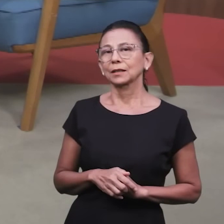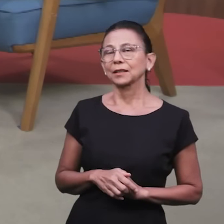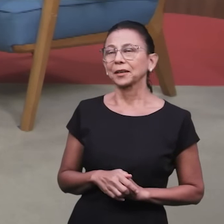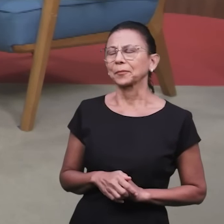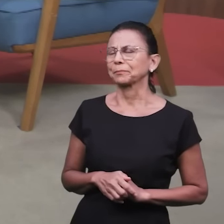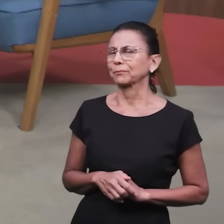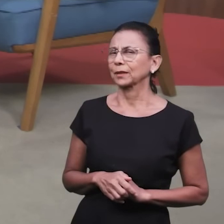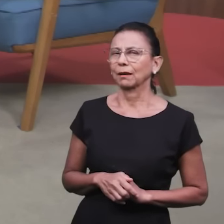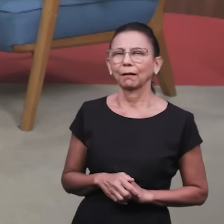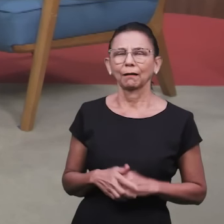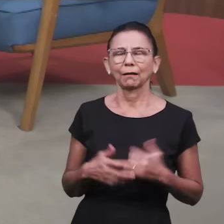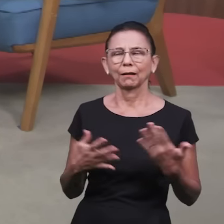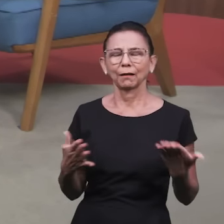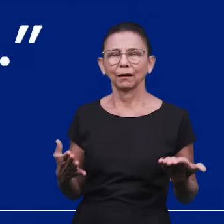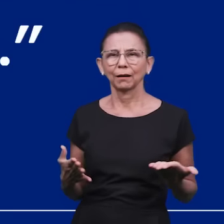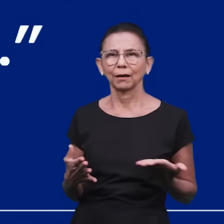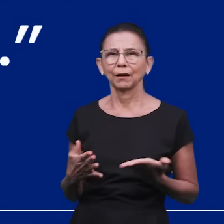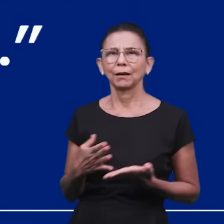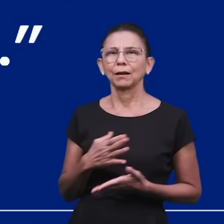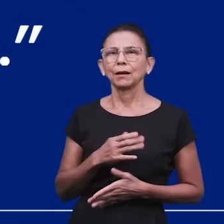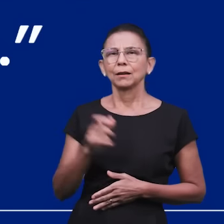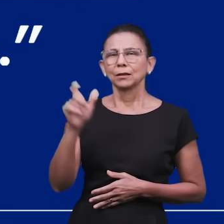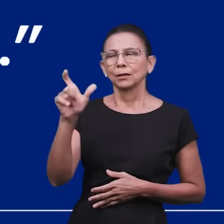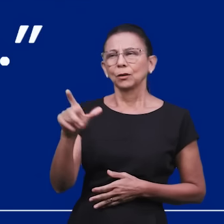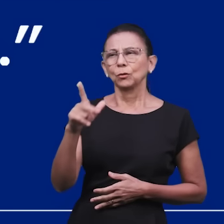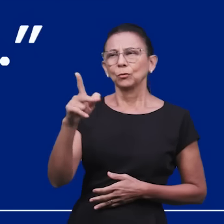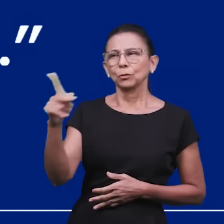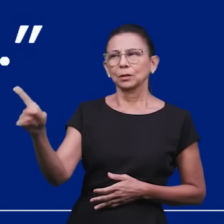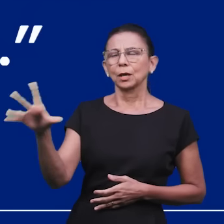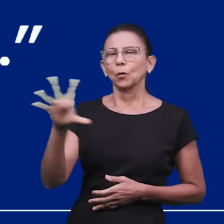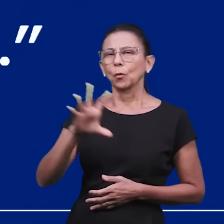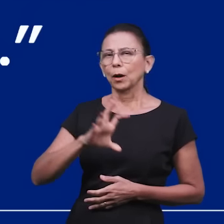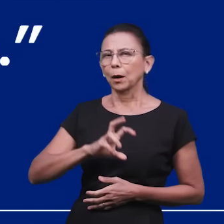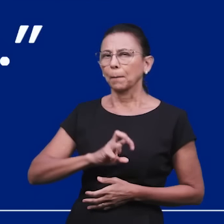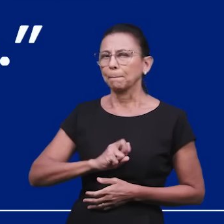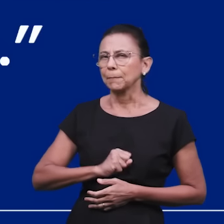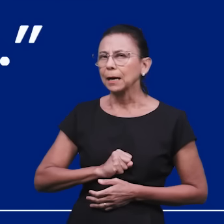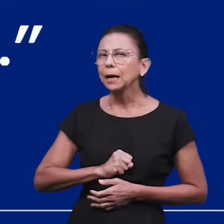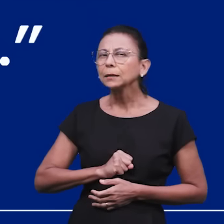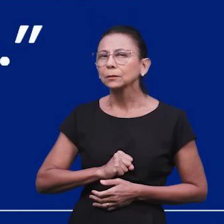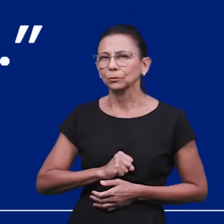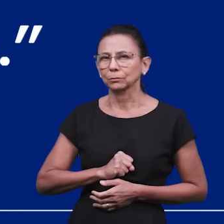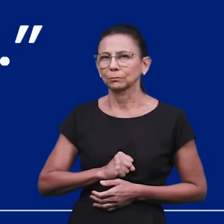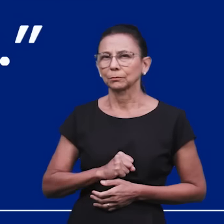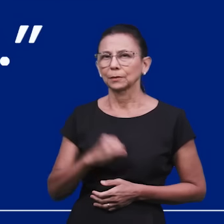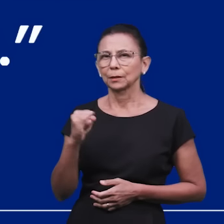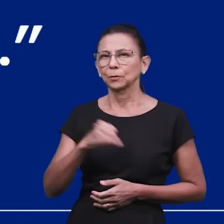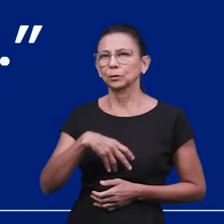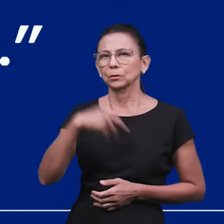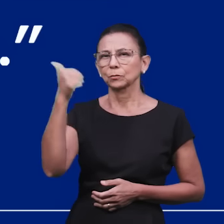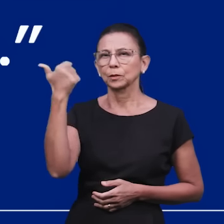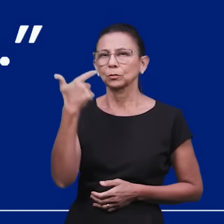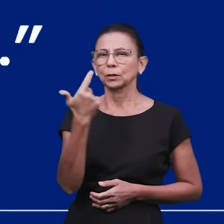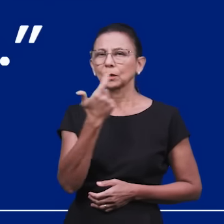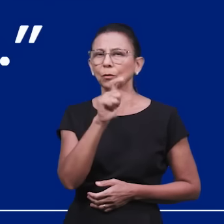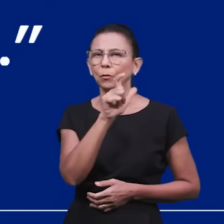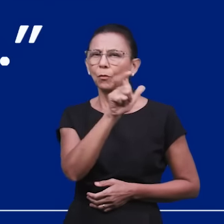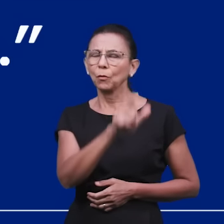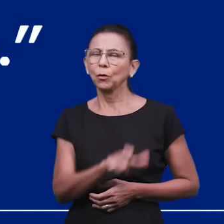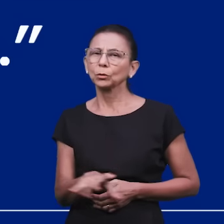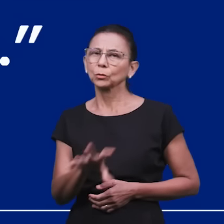amado mais do que outro amado, ó tu, a mais formosa entre as mulheres, que é o teu